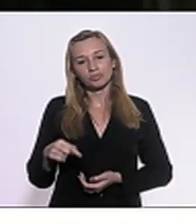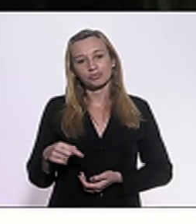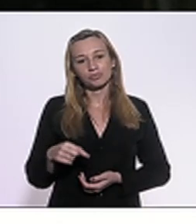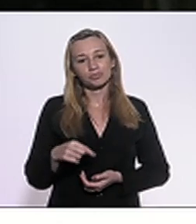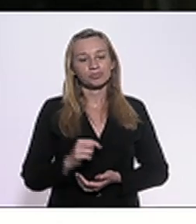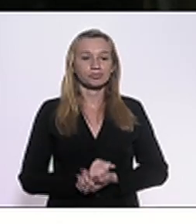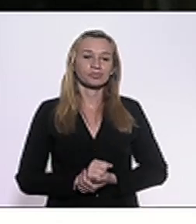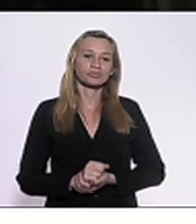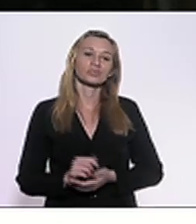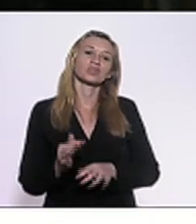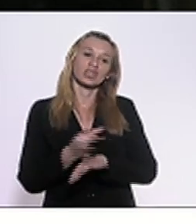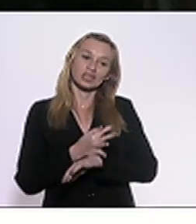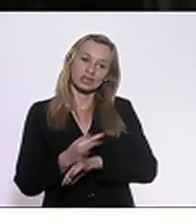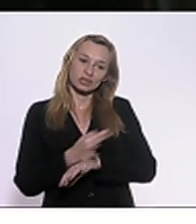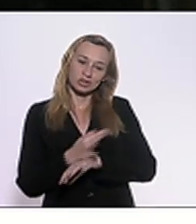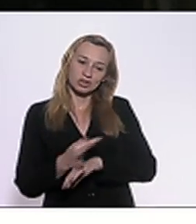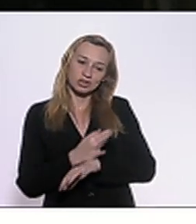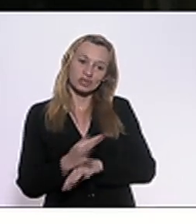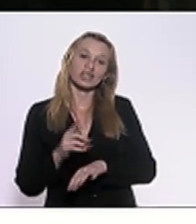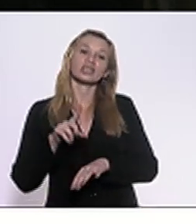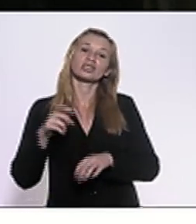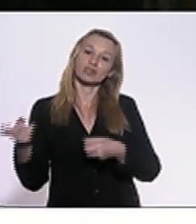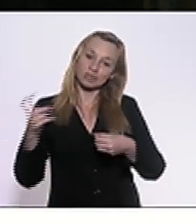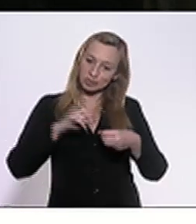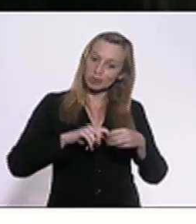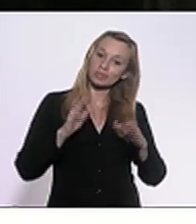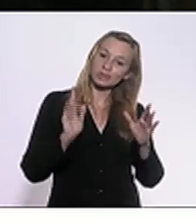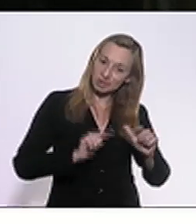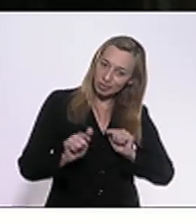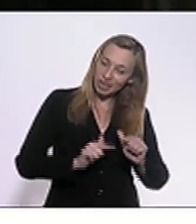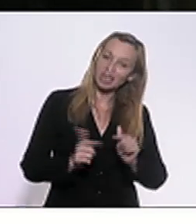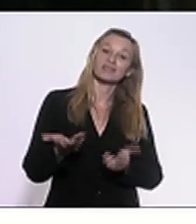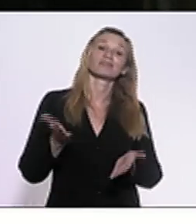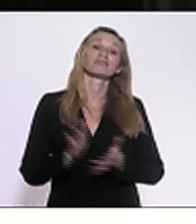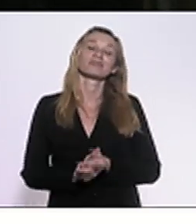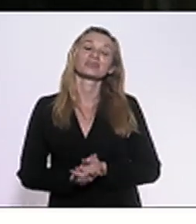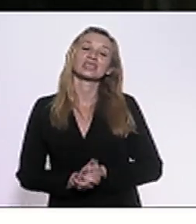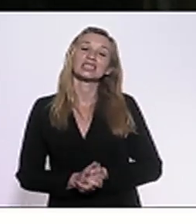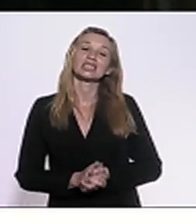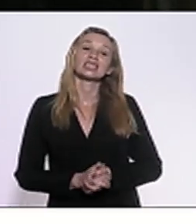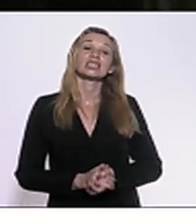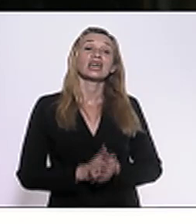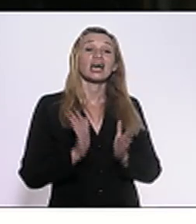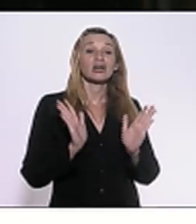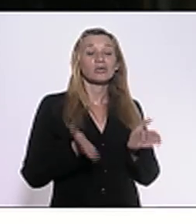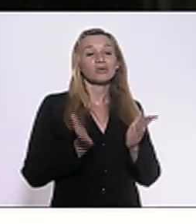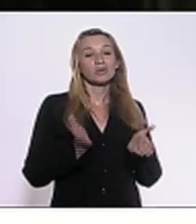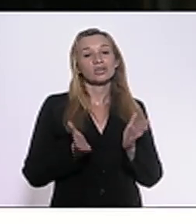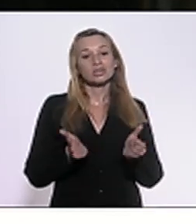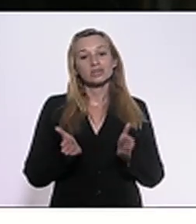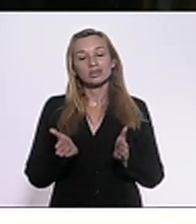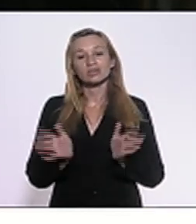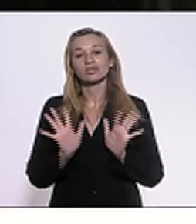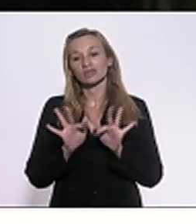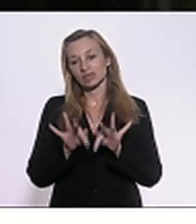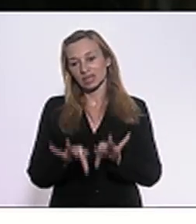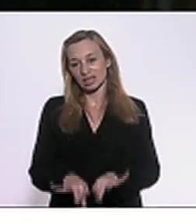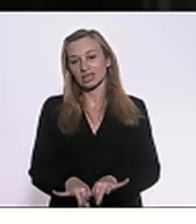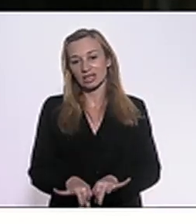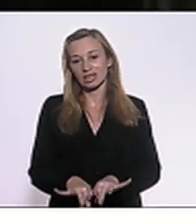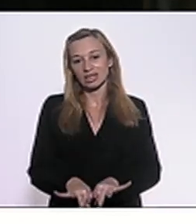suas férias merecidas, né? E vou dar por